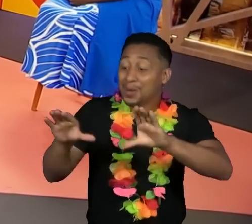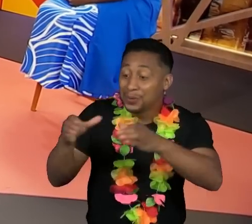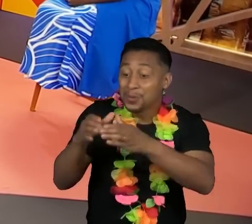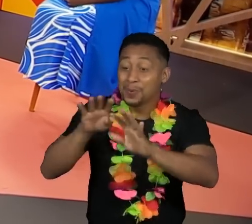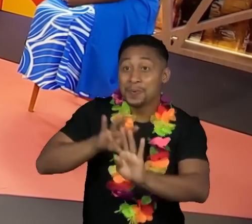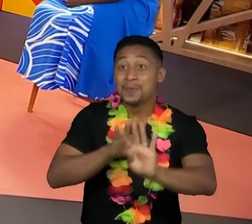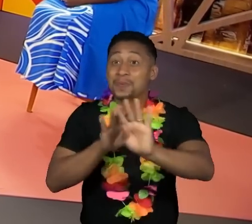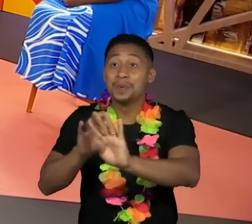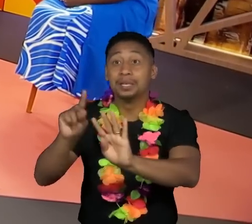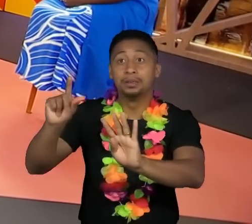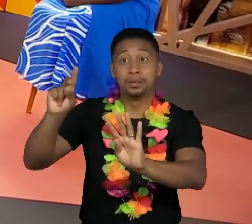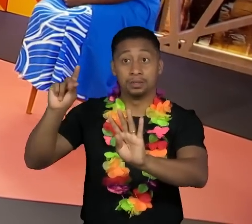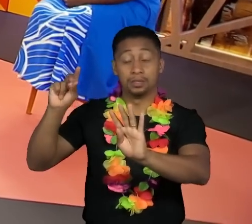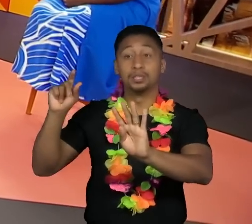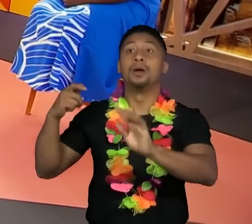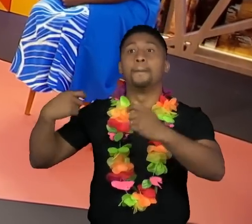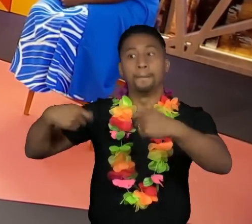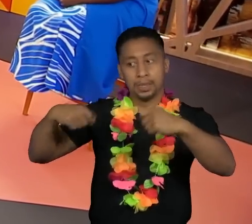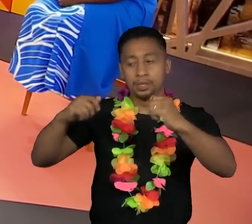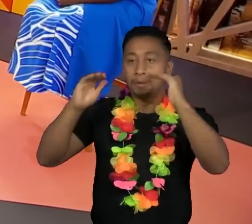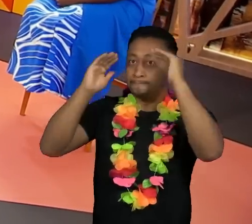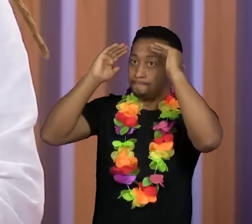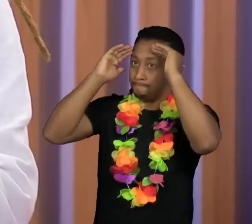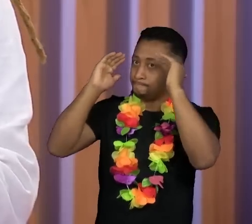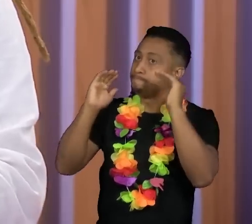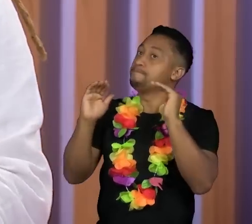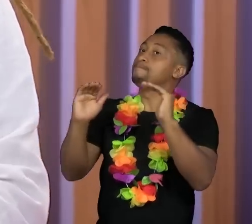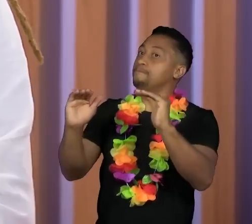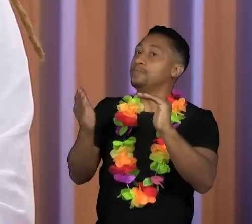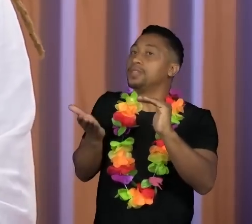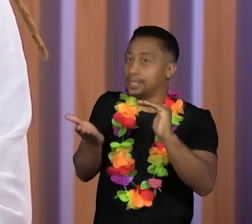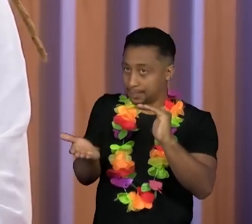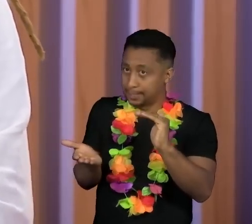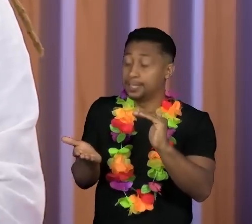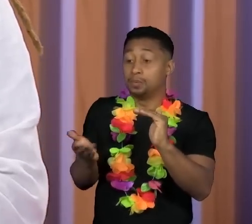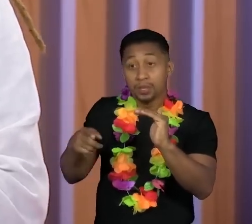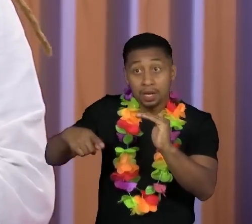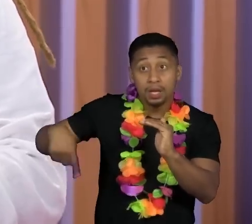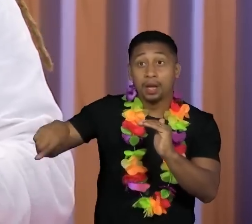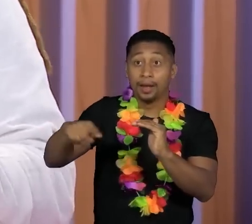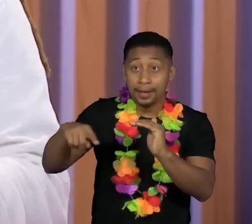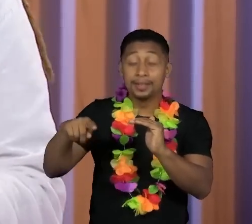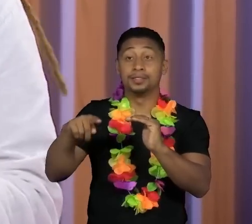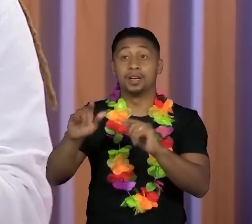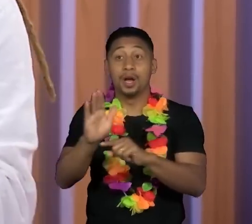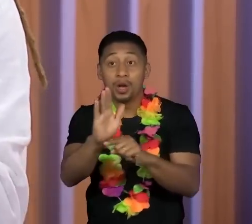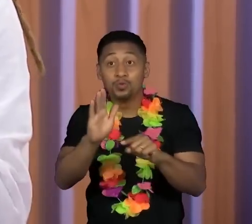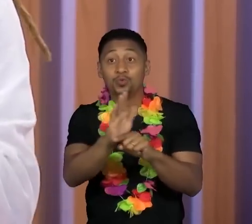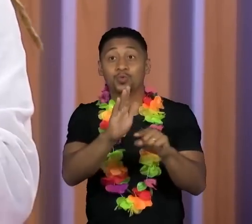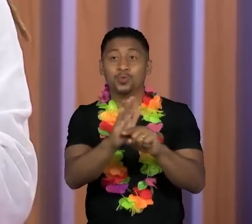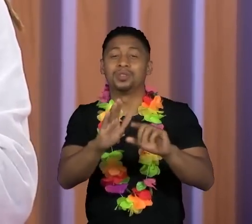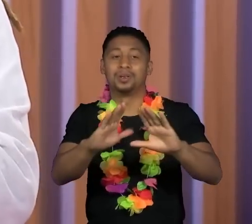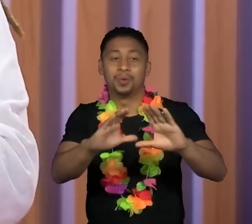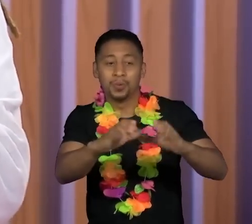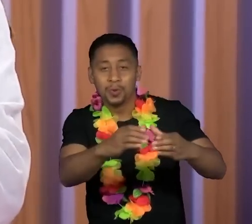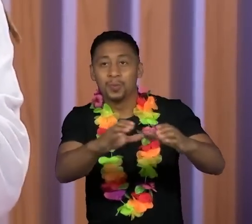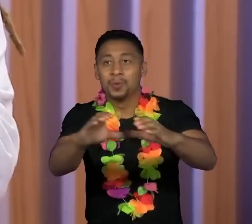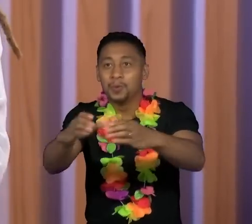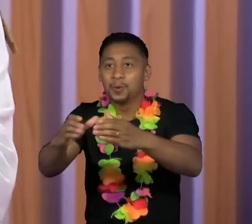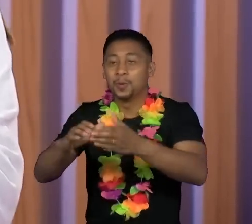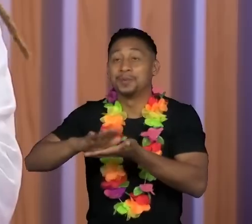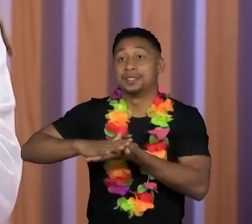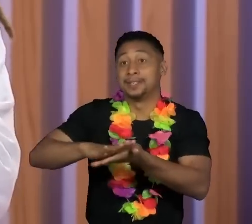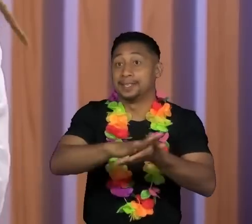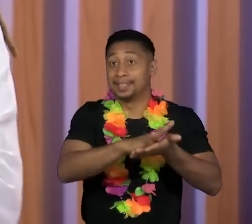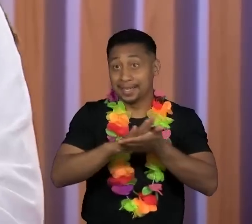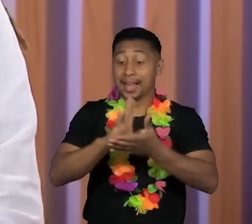deveriam ter um respeito e um respaldo muito maior. Hoje, até por parte da Liga das Escolas de Samba, nos últimos anos foi concedido um lugar de fato e de